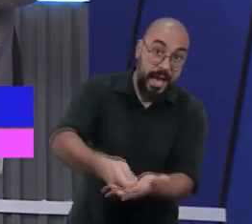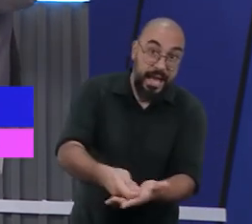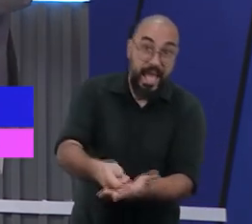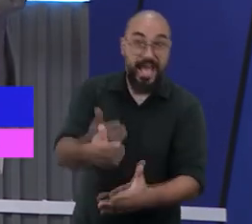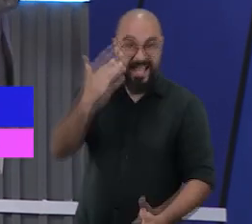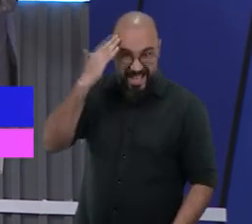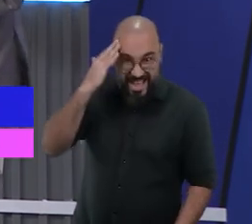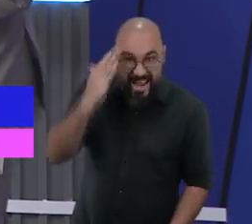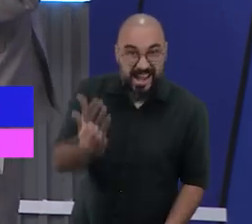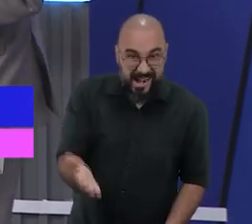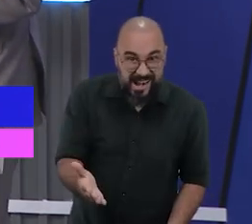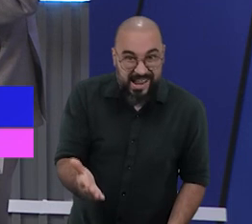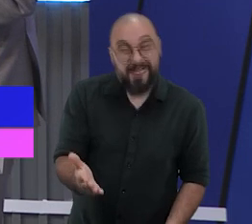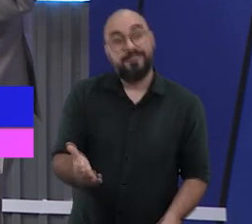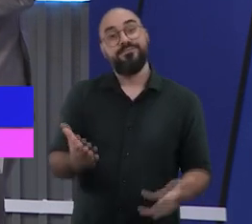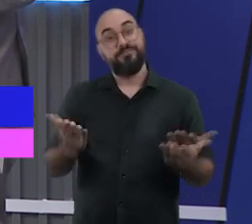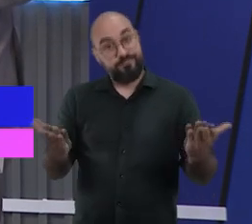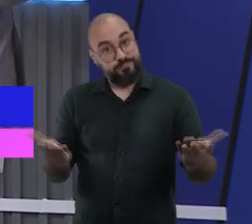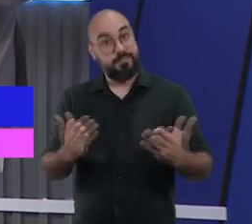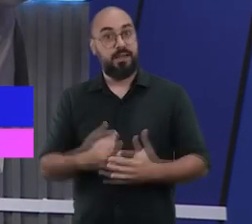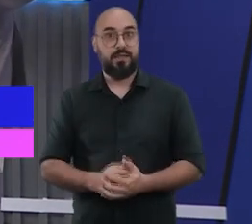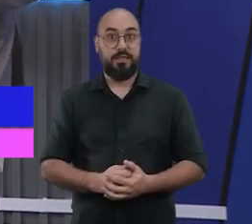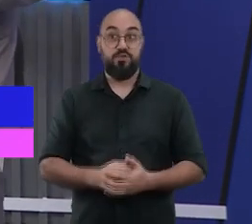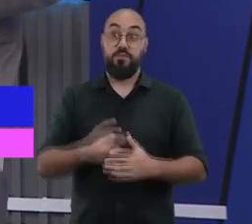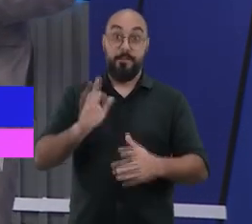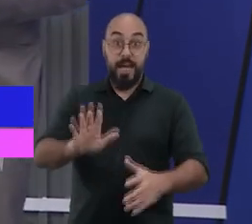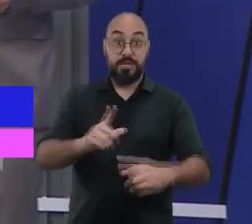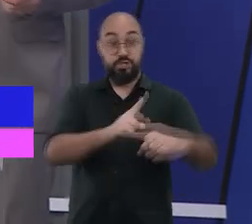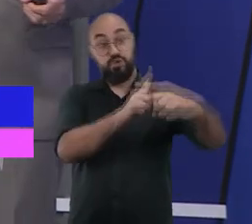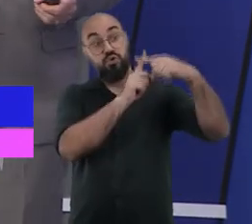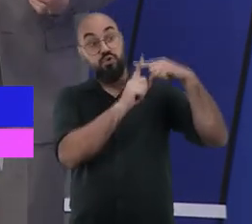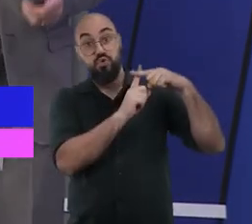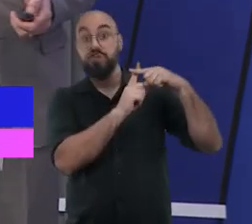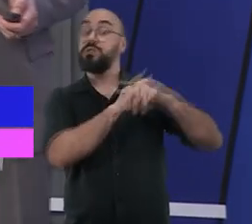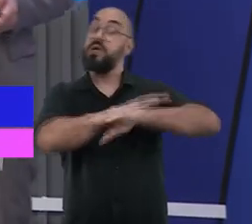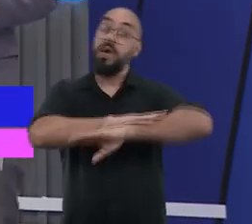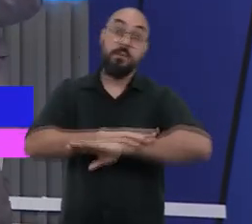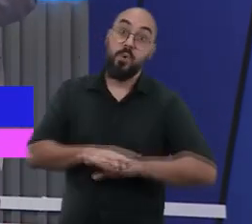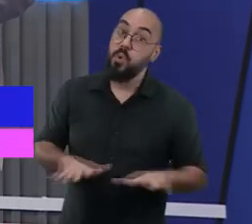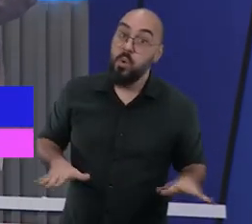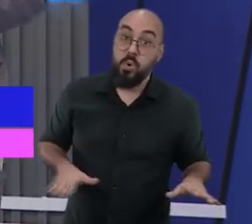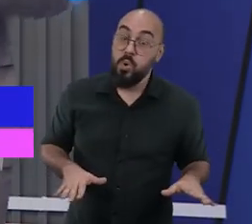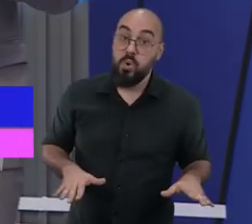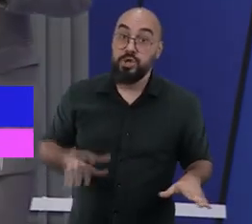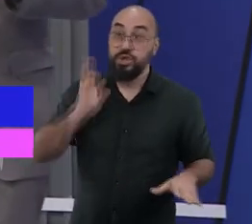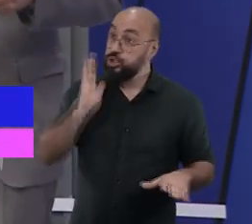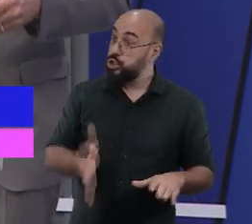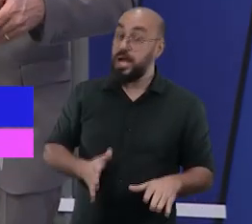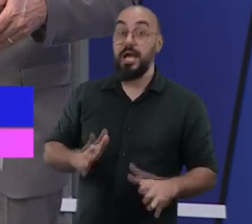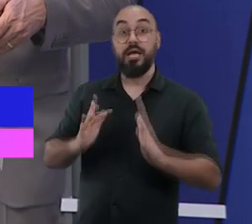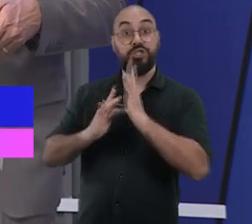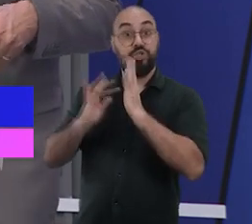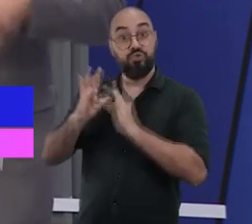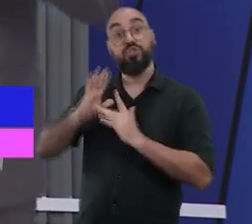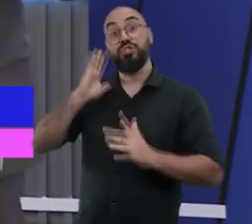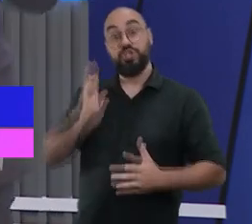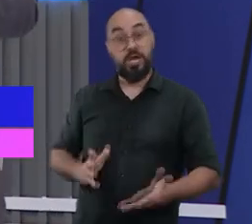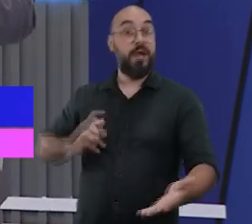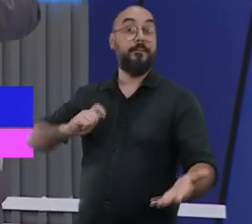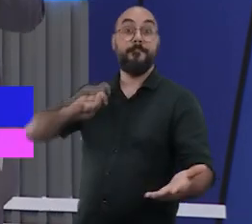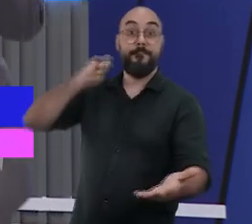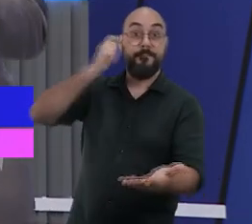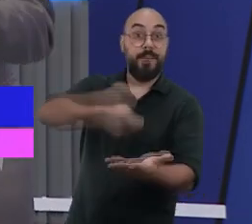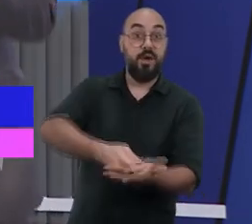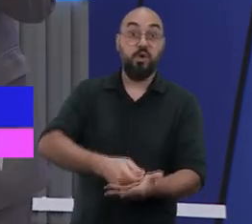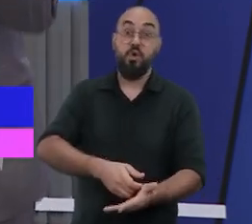Era exatamente isso que estava acontecendo. E na cruz, Cristo removeu isso inteiramente. Nós agora temos acesso ao